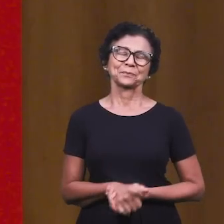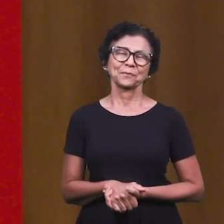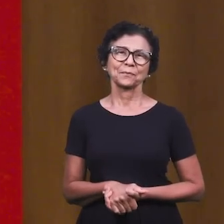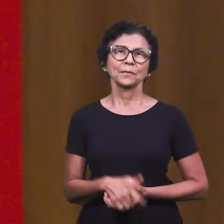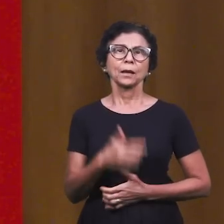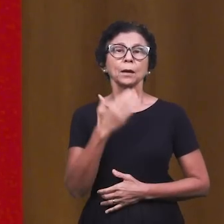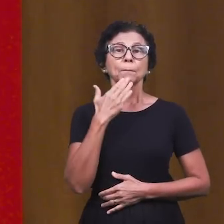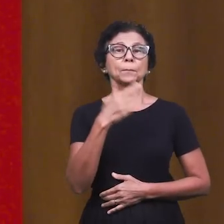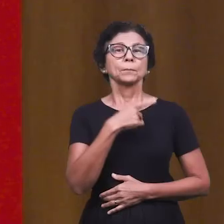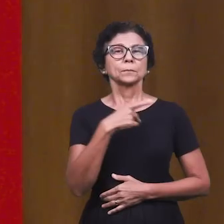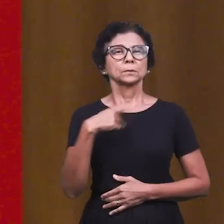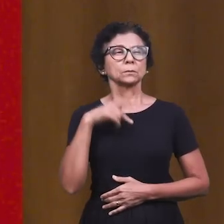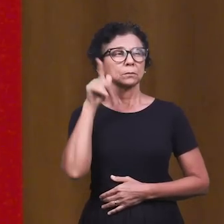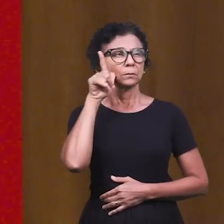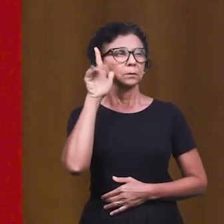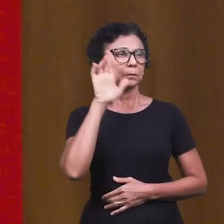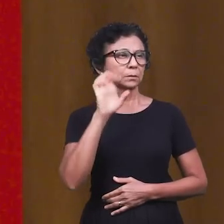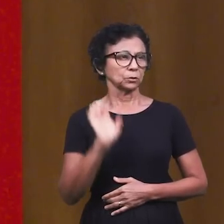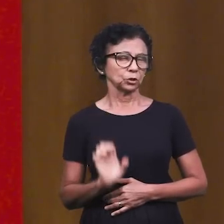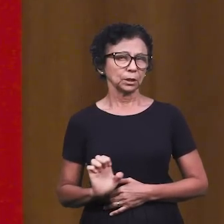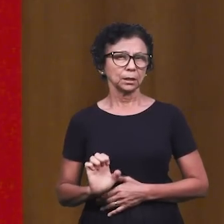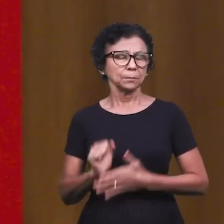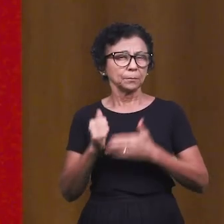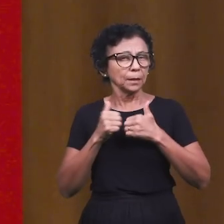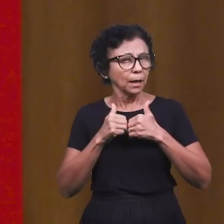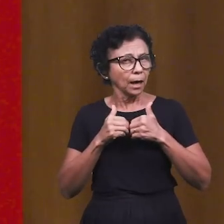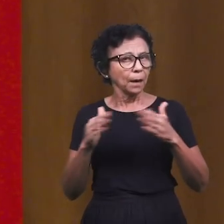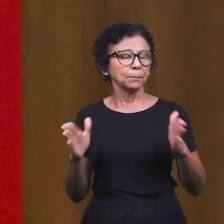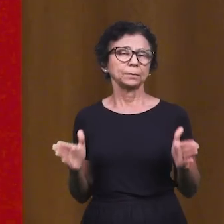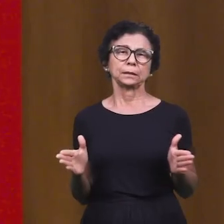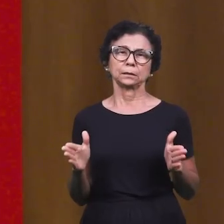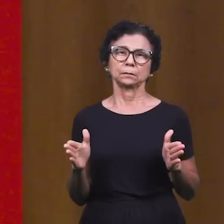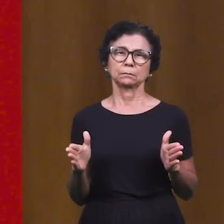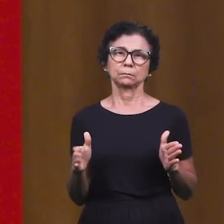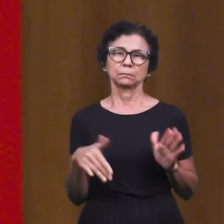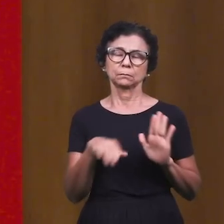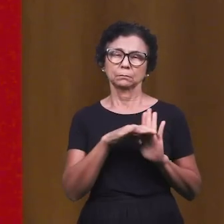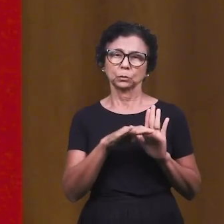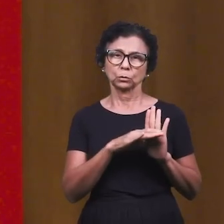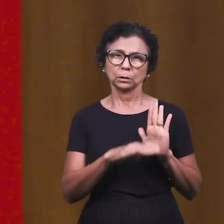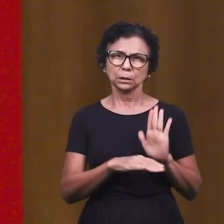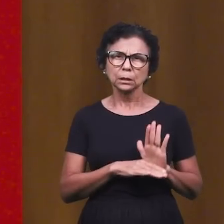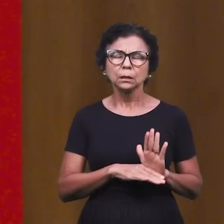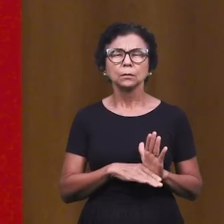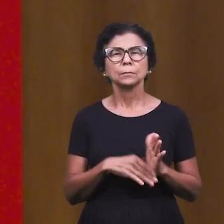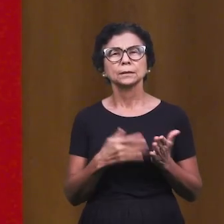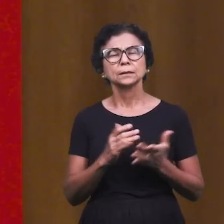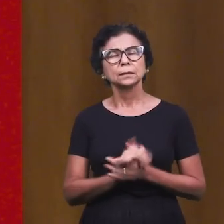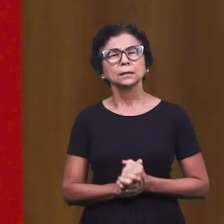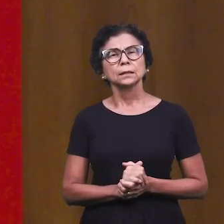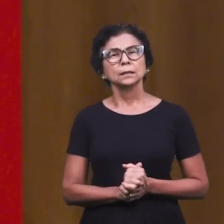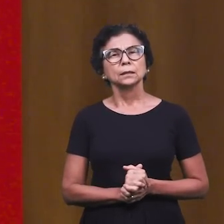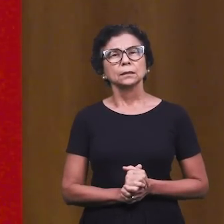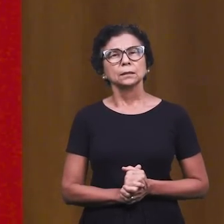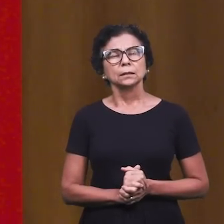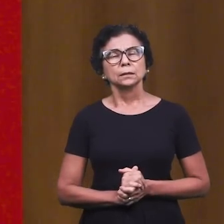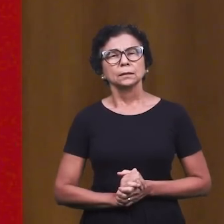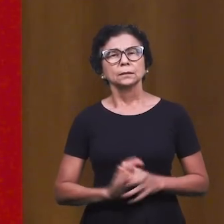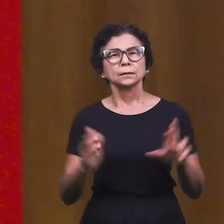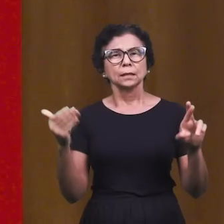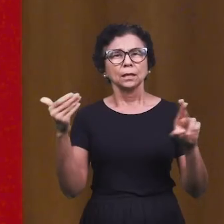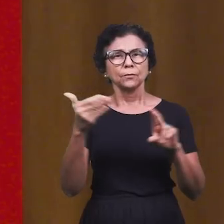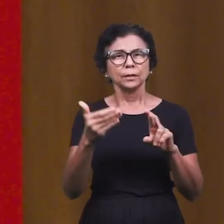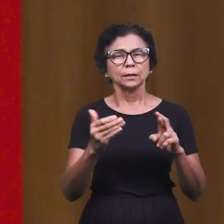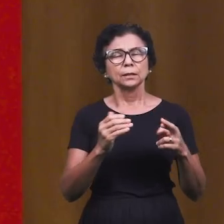pastor Luiz Eugênio para dar início a esse programa falando a respeito dos demais apóstolos, além de